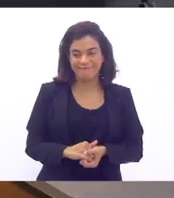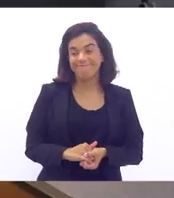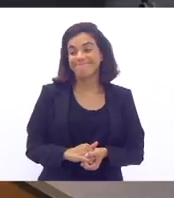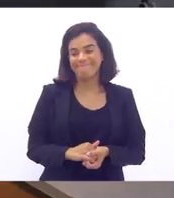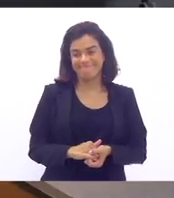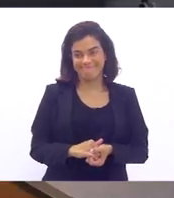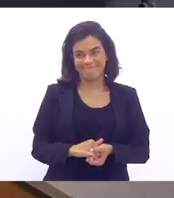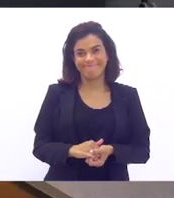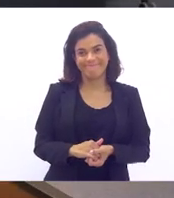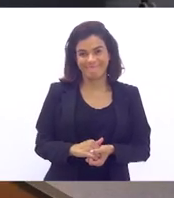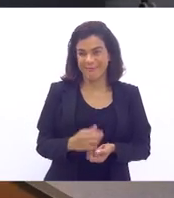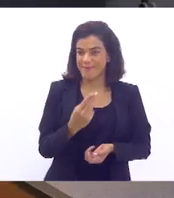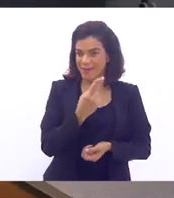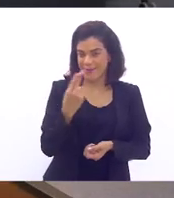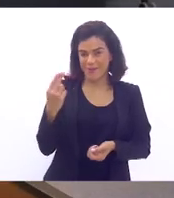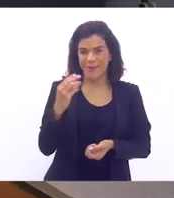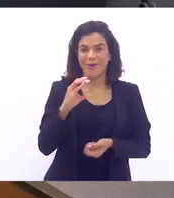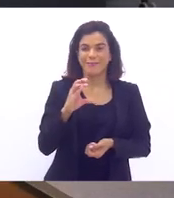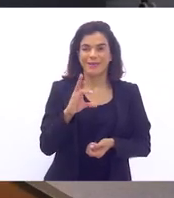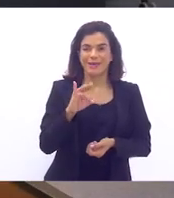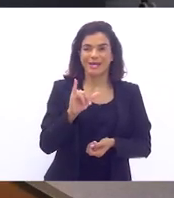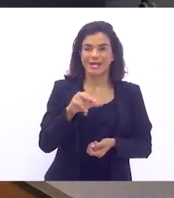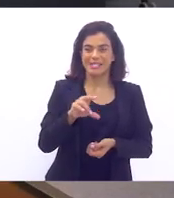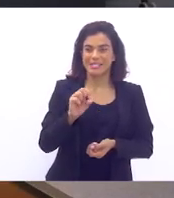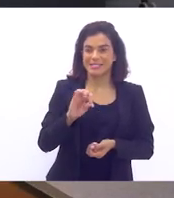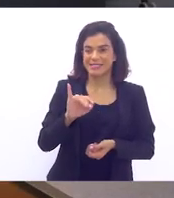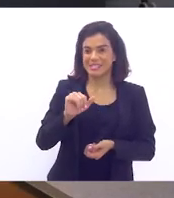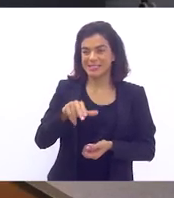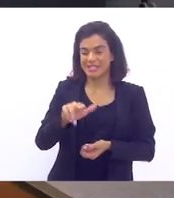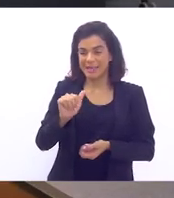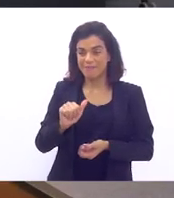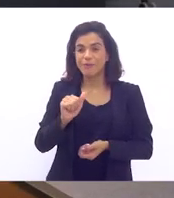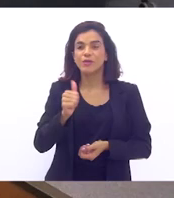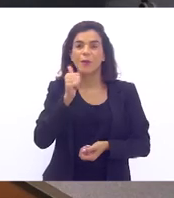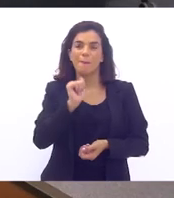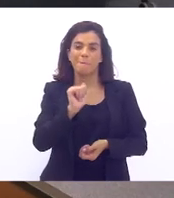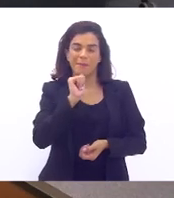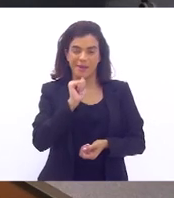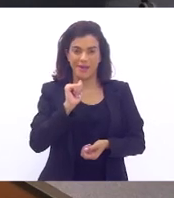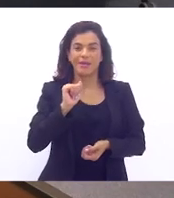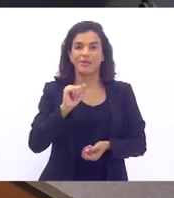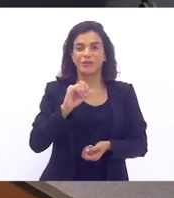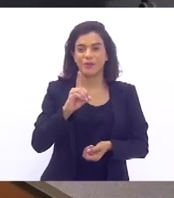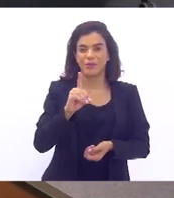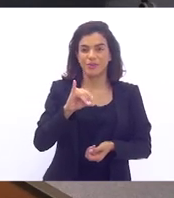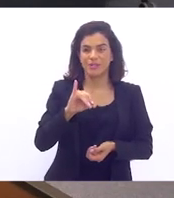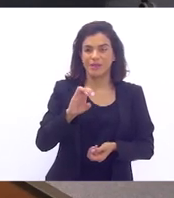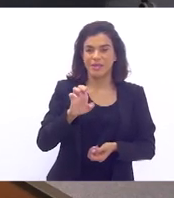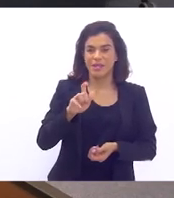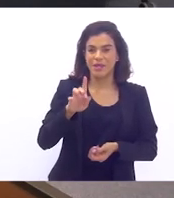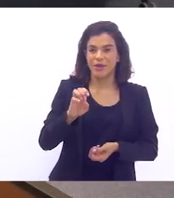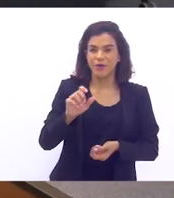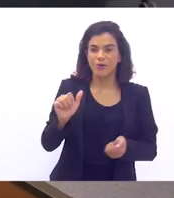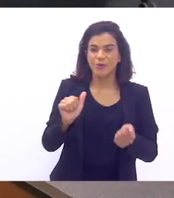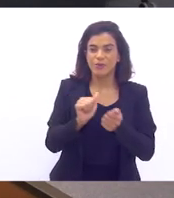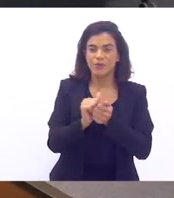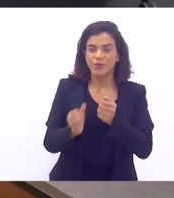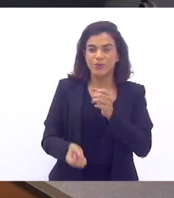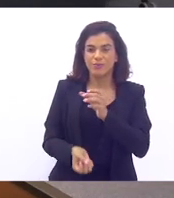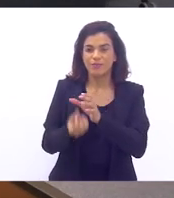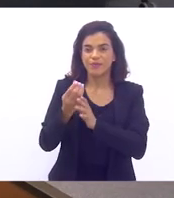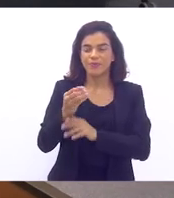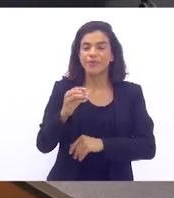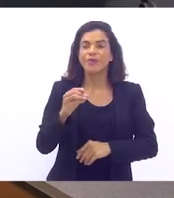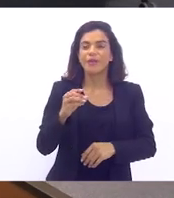meu nome é Cristina pliego sou mãe do Felipe virei presidente da associação e fundadora junto com a Mônica e outras